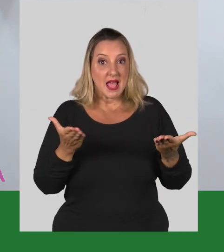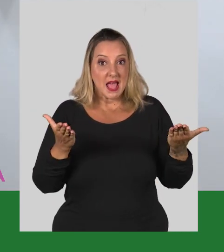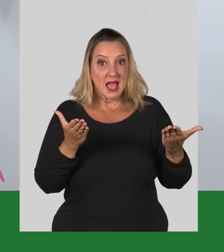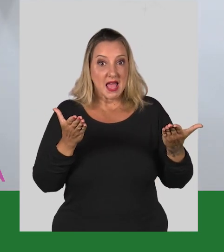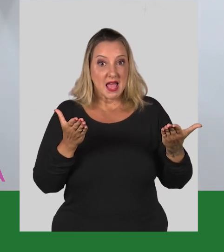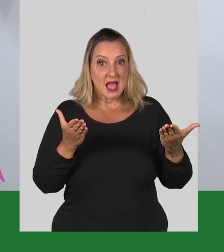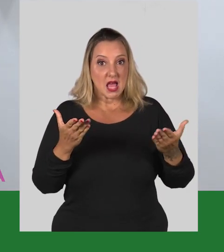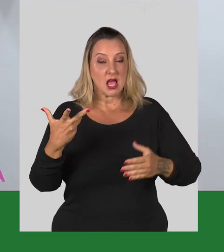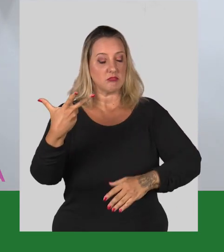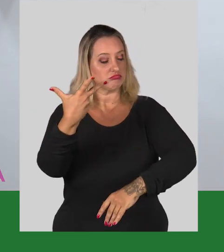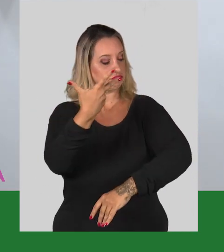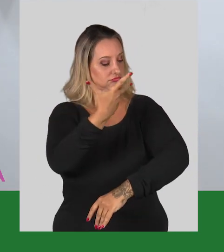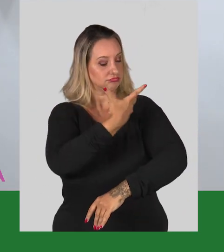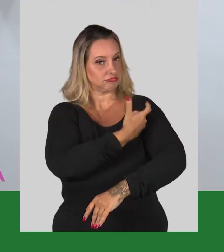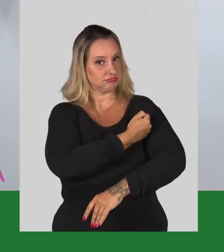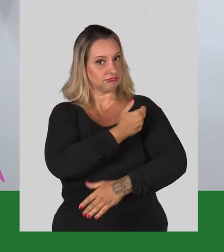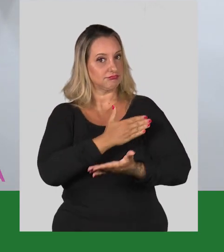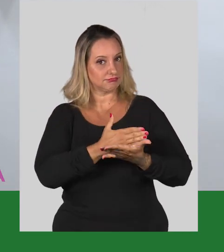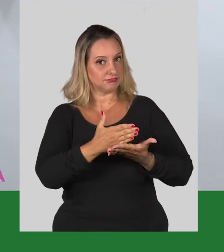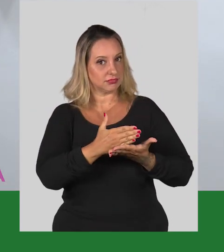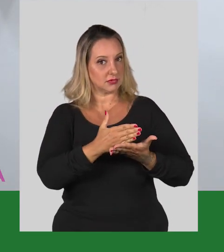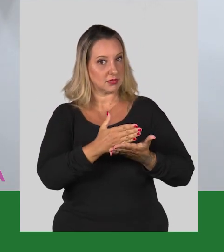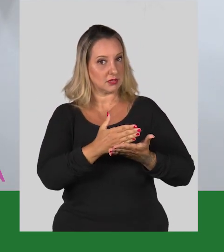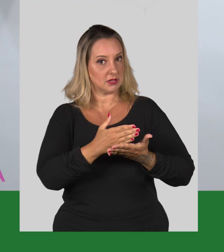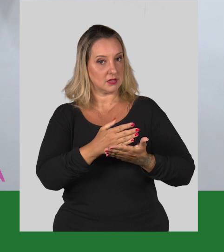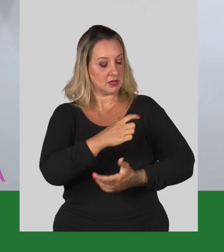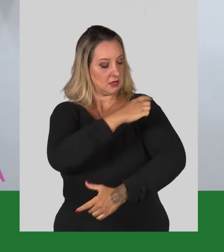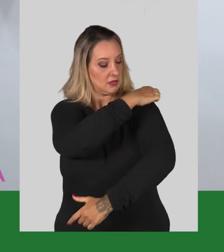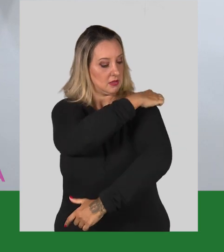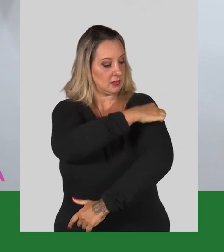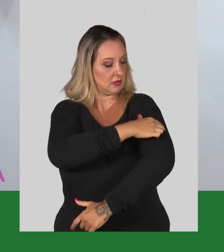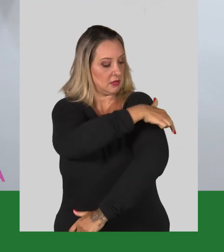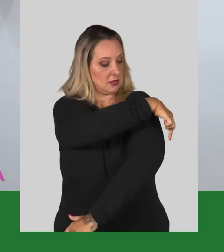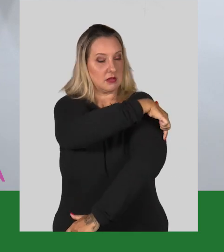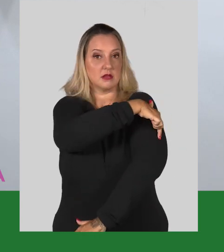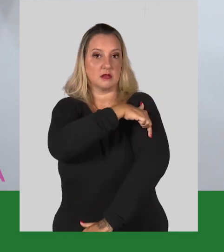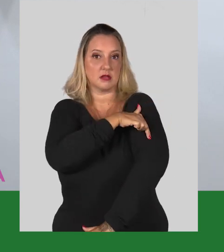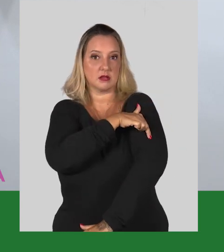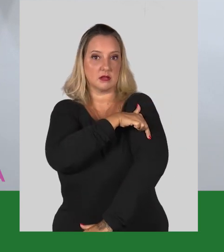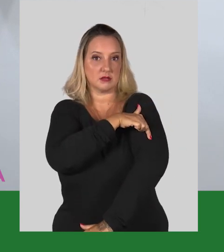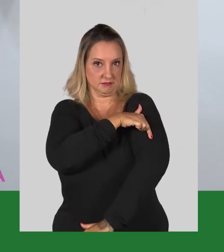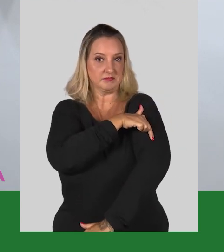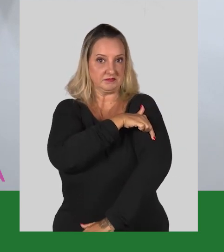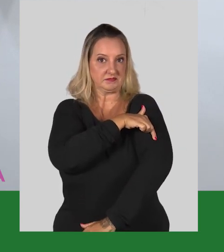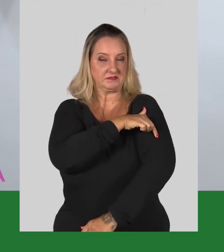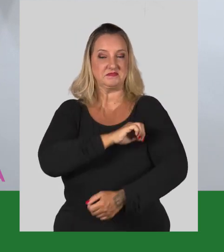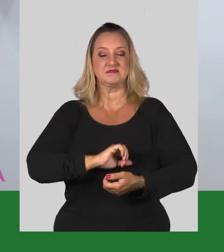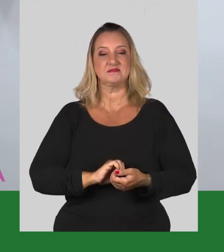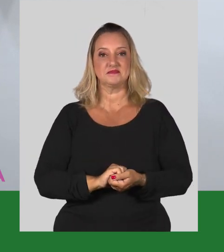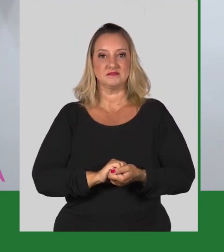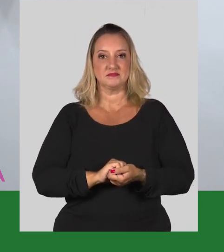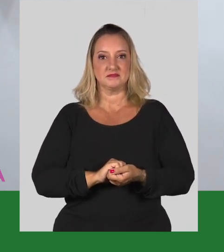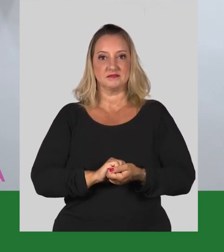Agora vamos para a aplicação. Delimite a área do deltóide.